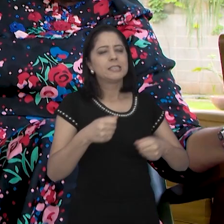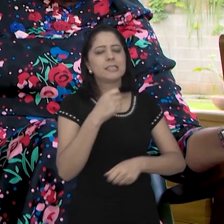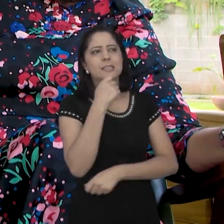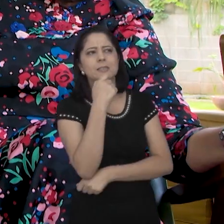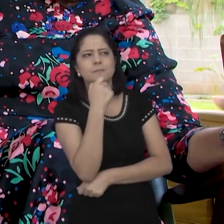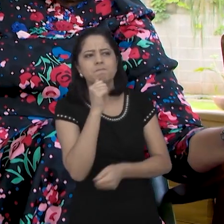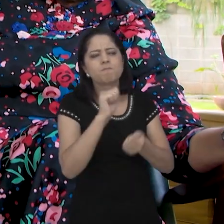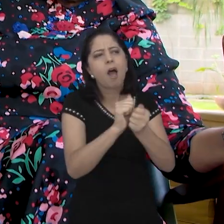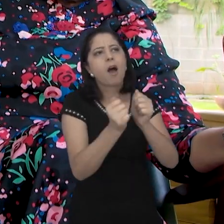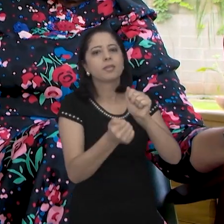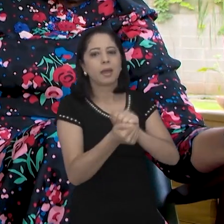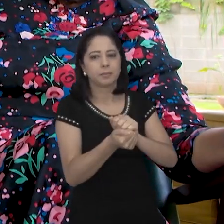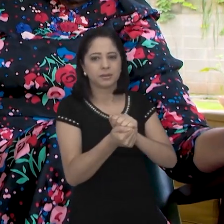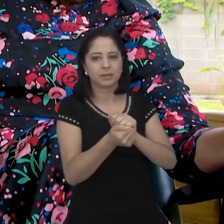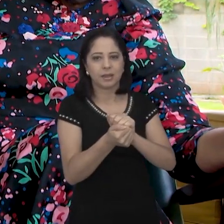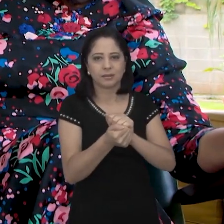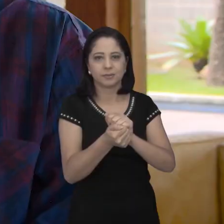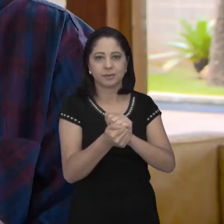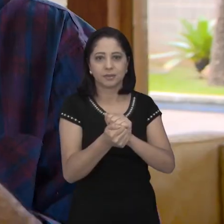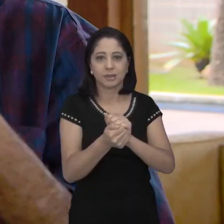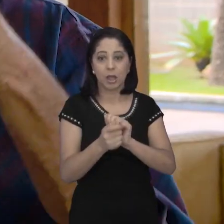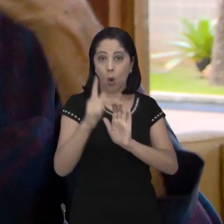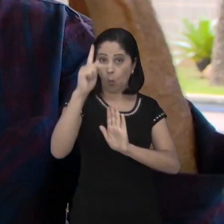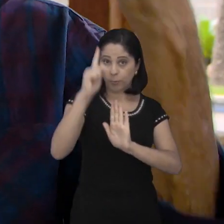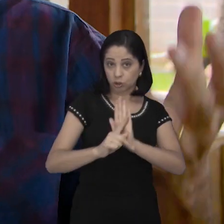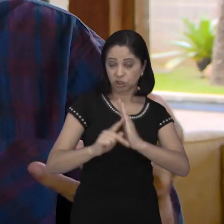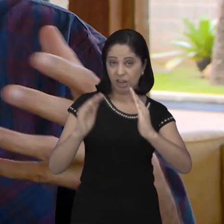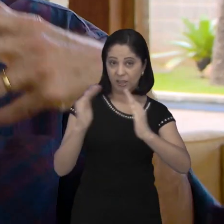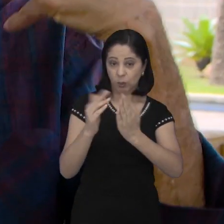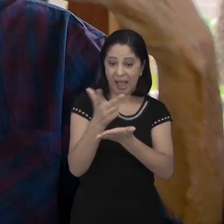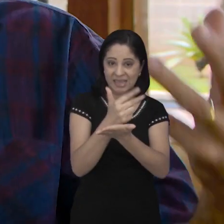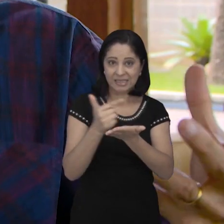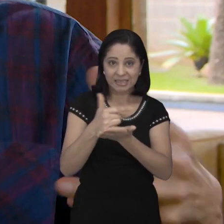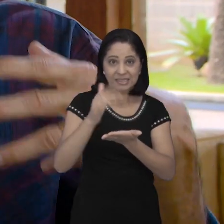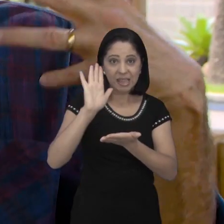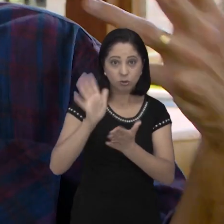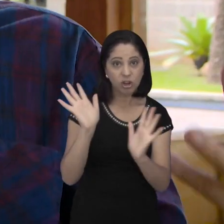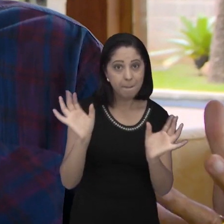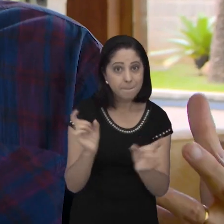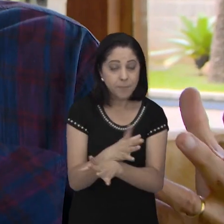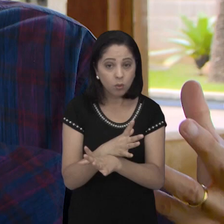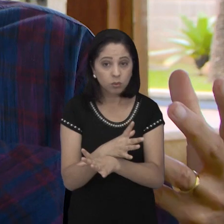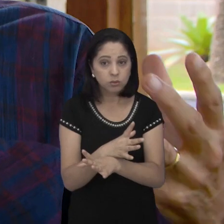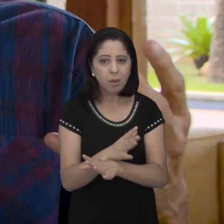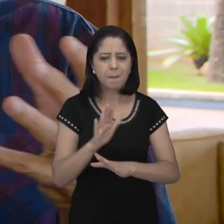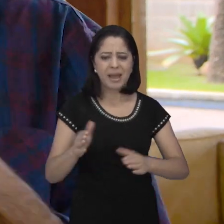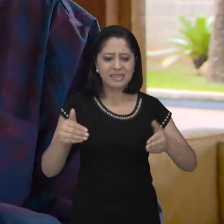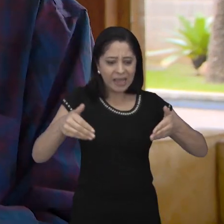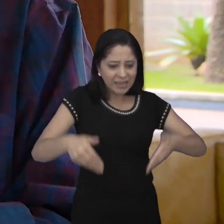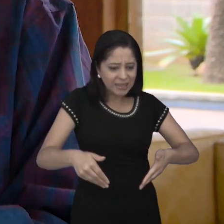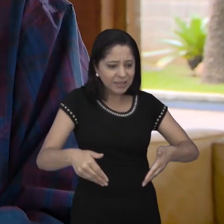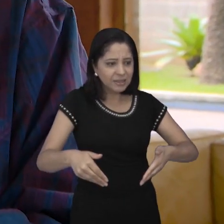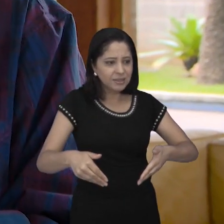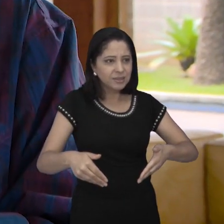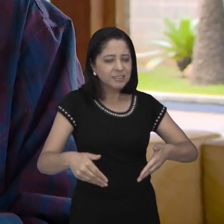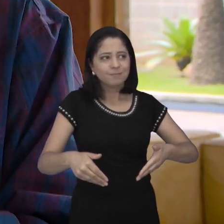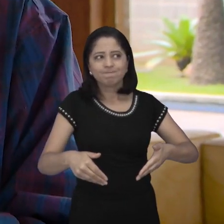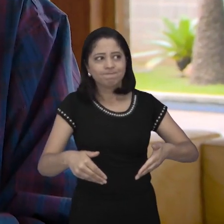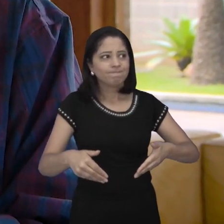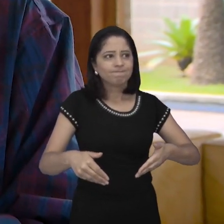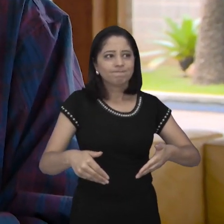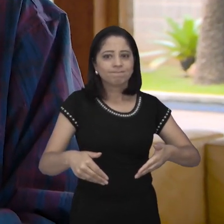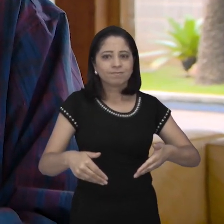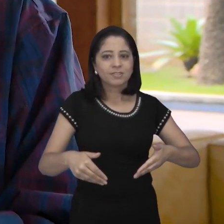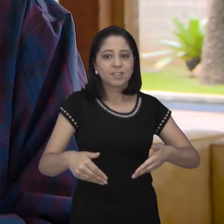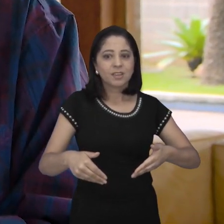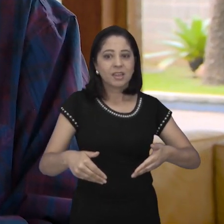dentro tinha que ser preenchida. O projeto estava pronto, estava feito, estava executado, Agora, aqui dentro, que não era o